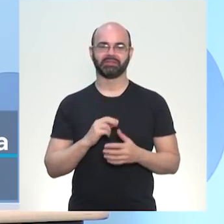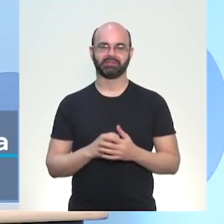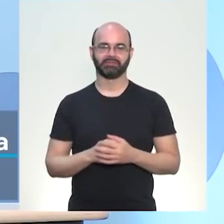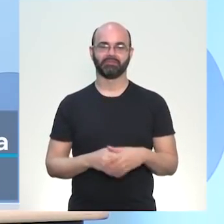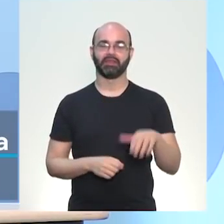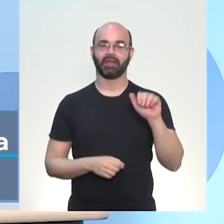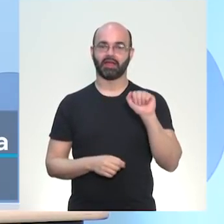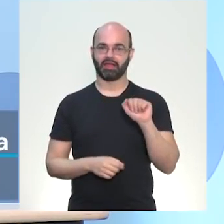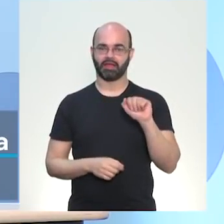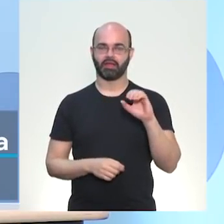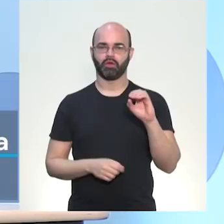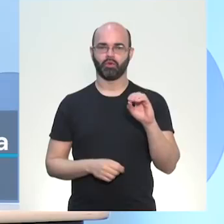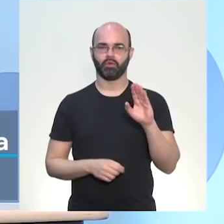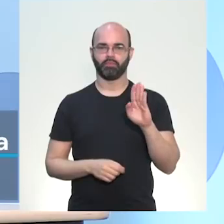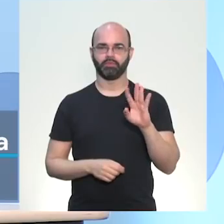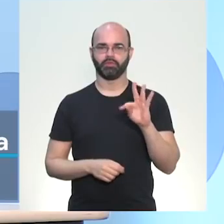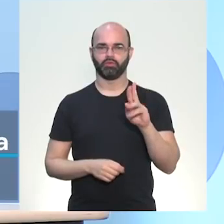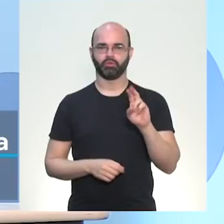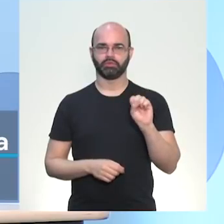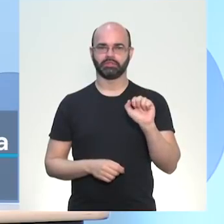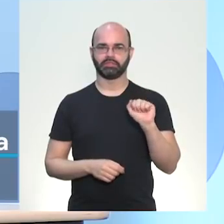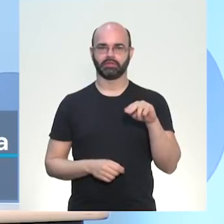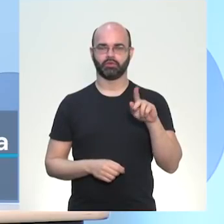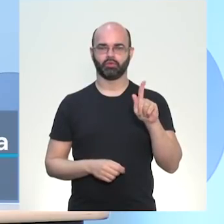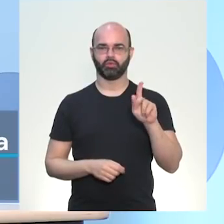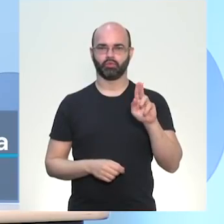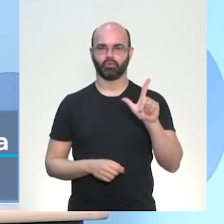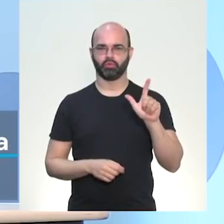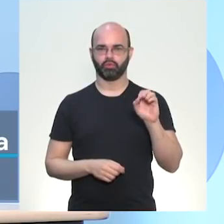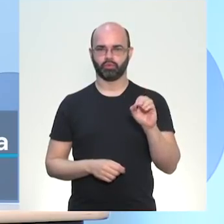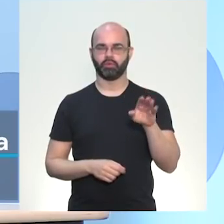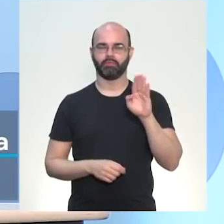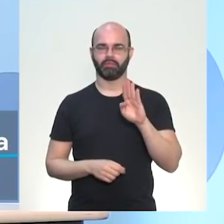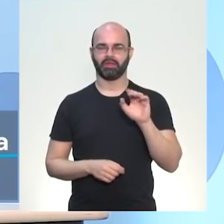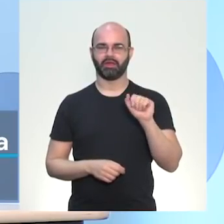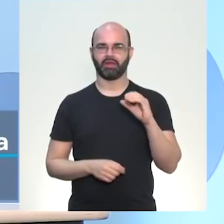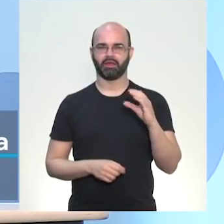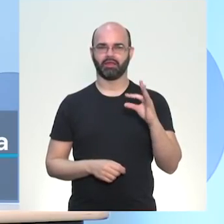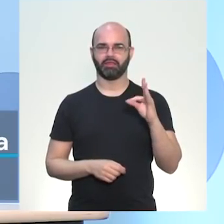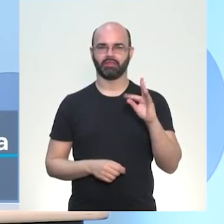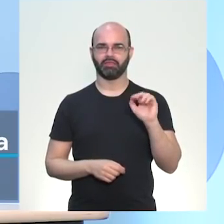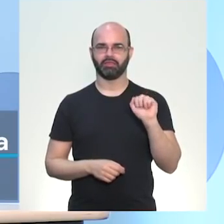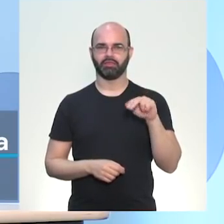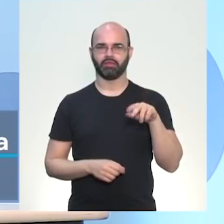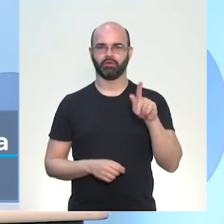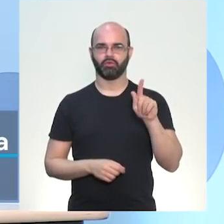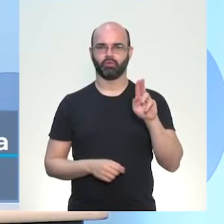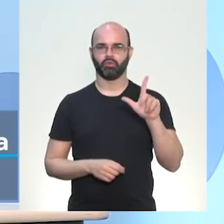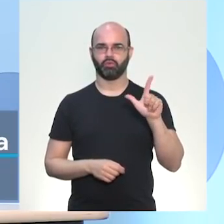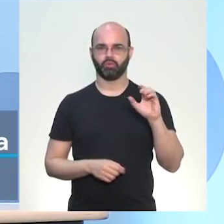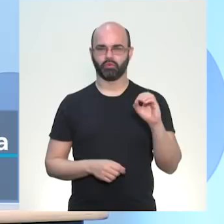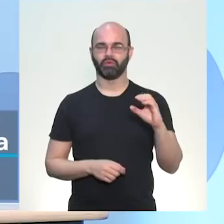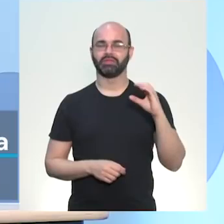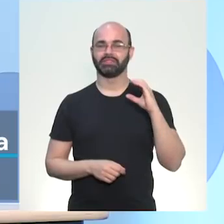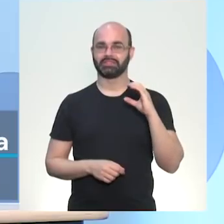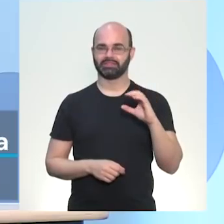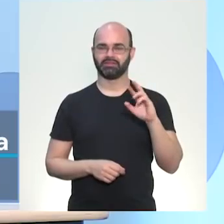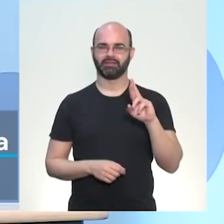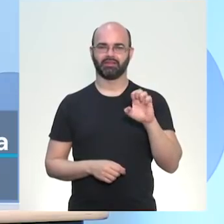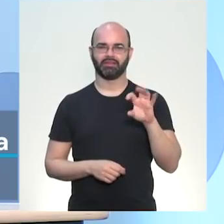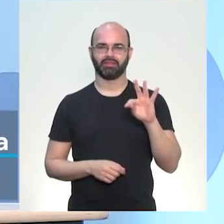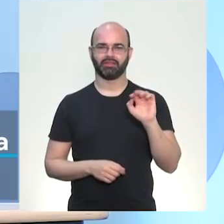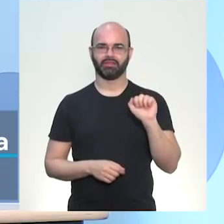Colocaram o A como obtusângulo, o B como acutângulo e o C como retângulo. Mandaram aí a resposta,